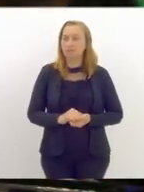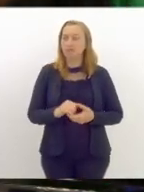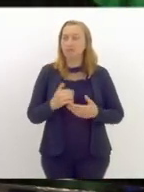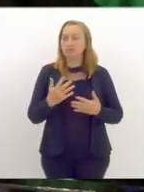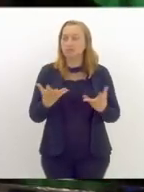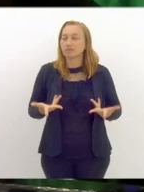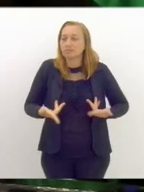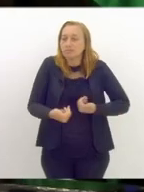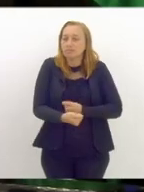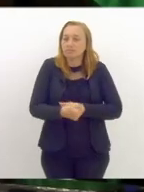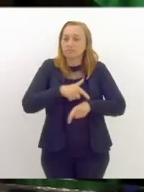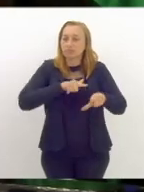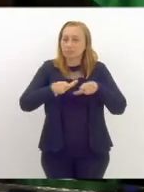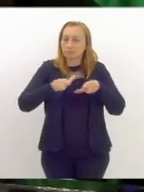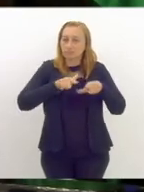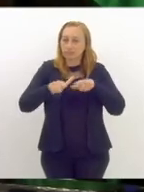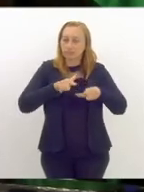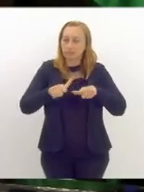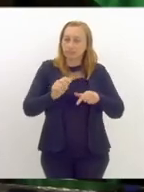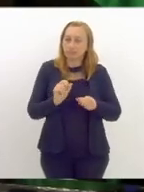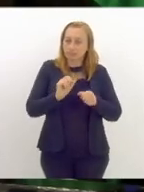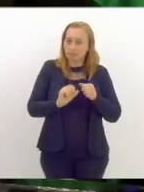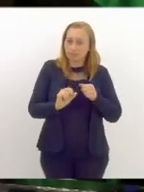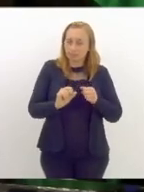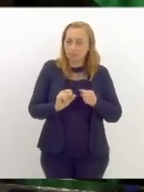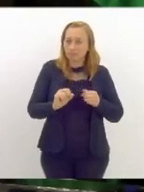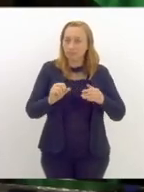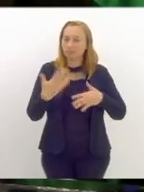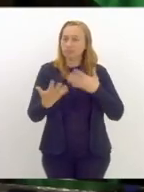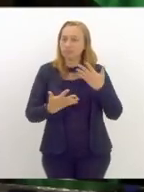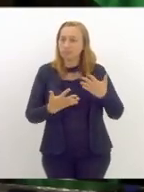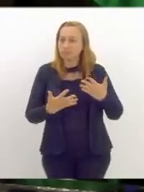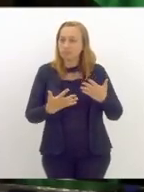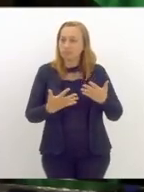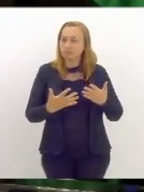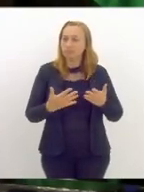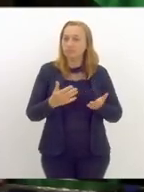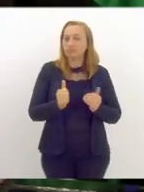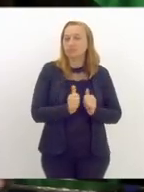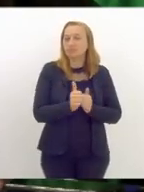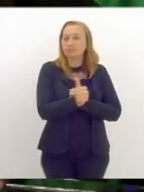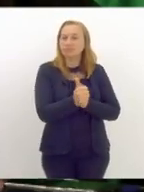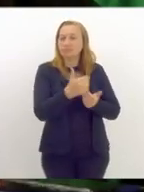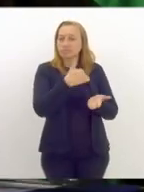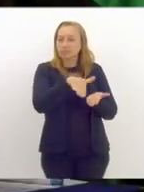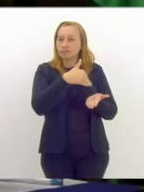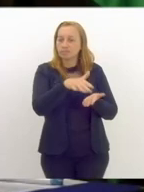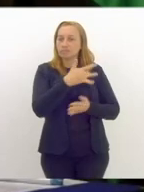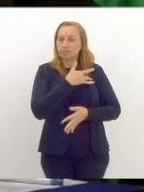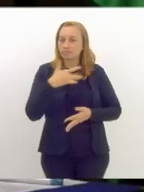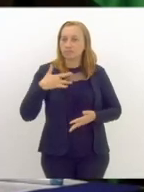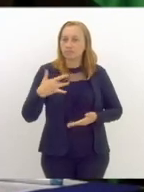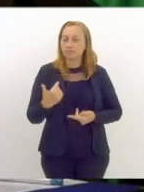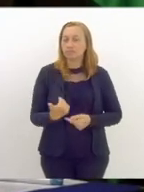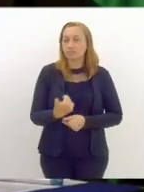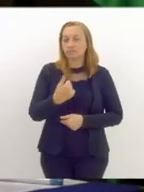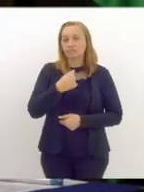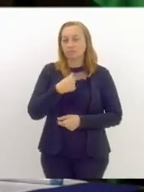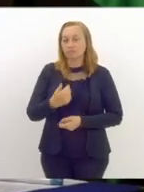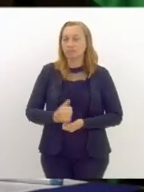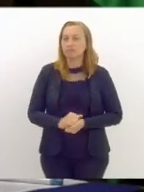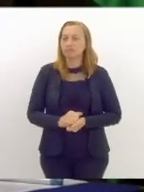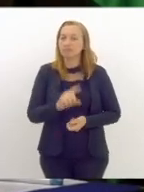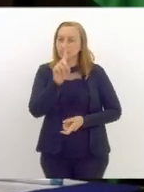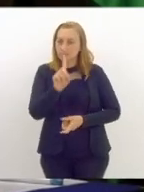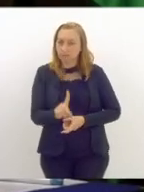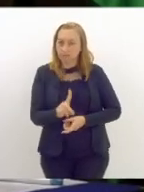trabalho, destacado trabalho que vem exercendo, pelo seu dinamismo à frente da Secretaria de Saúde. E eu, como